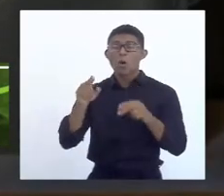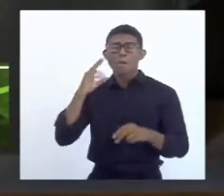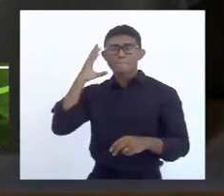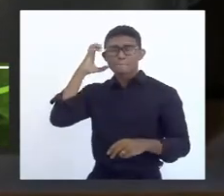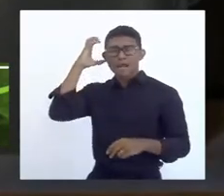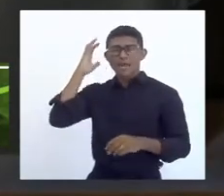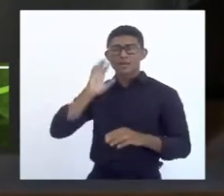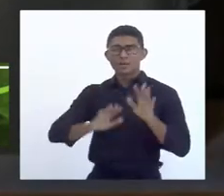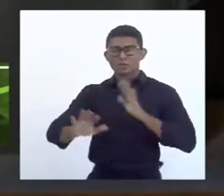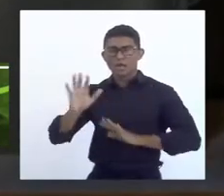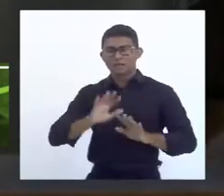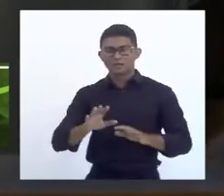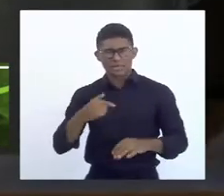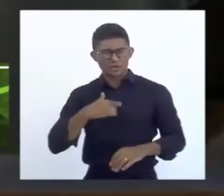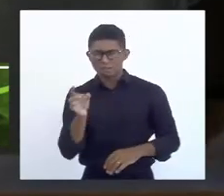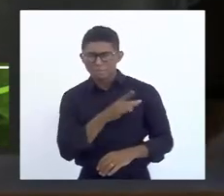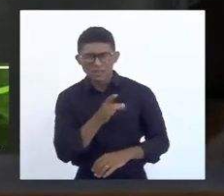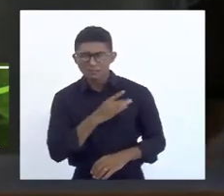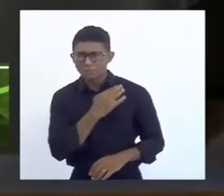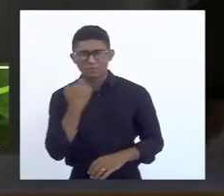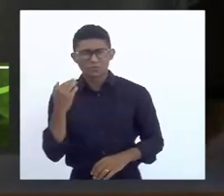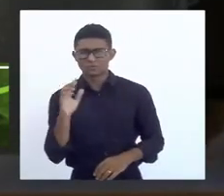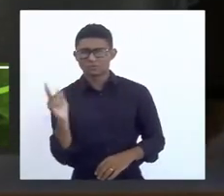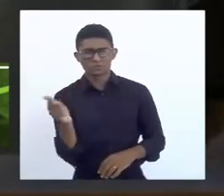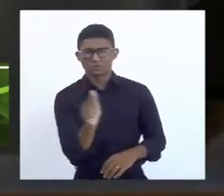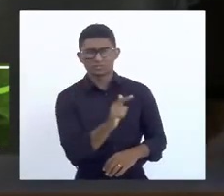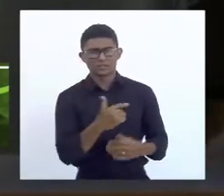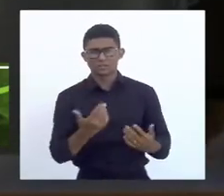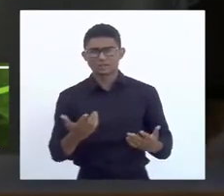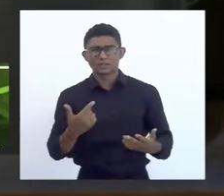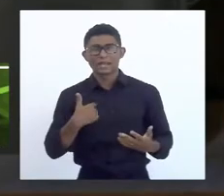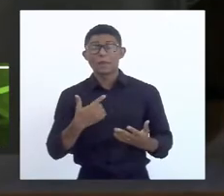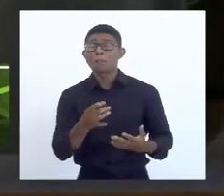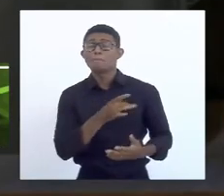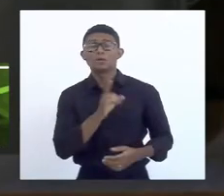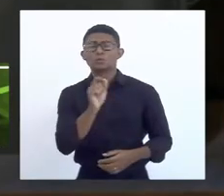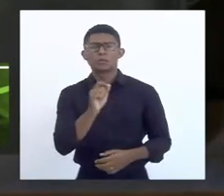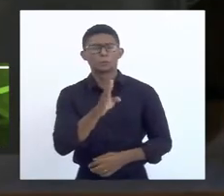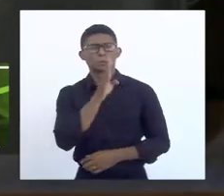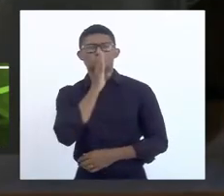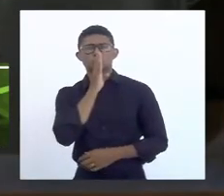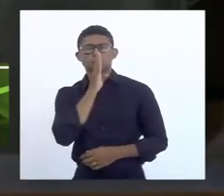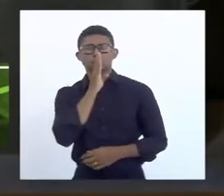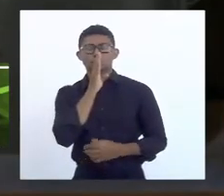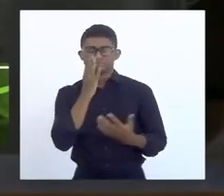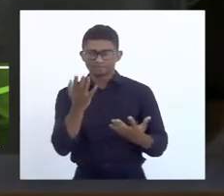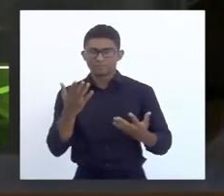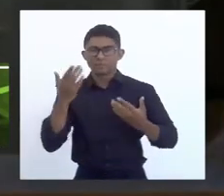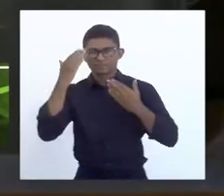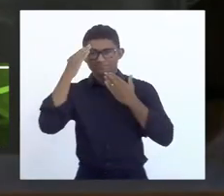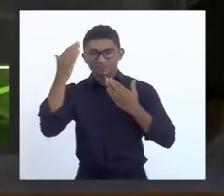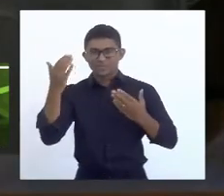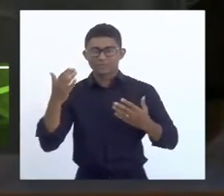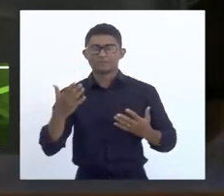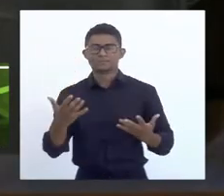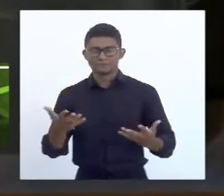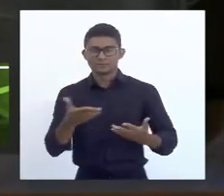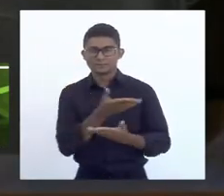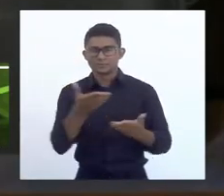ter voz para continuar lutando. E eu quero agradecer de coração o convite para estar aqui